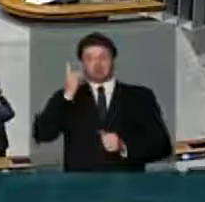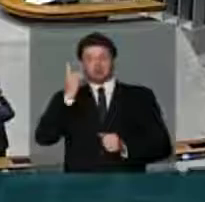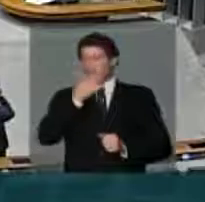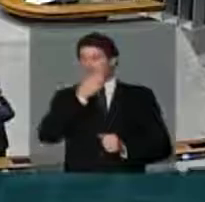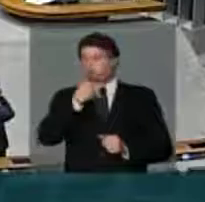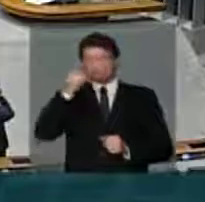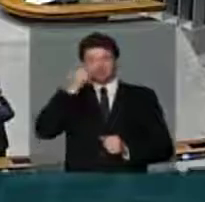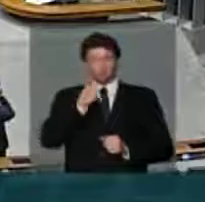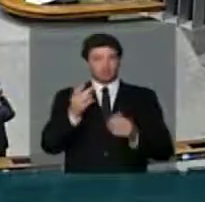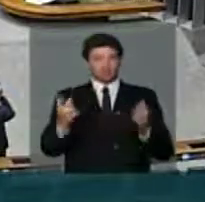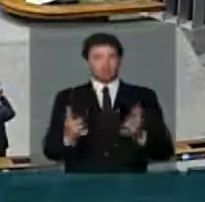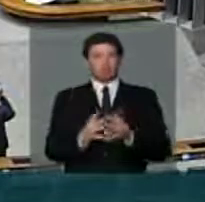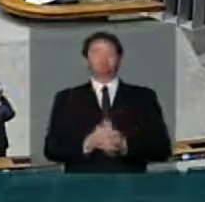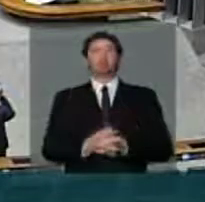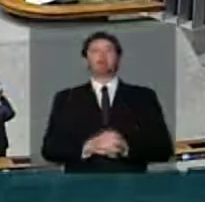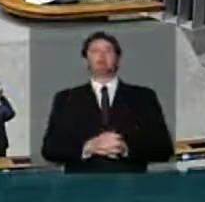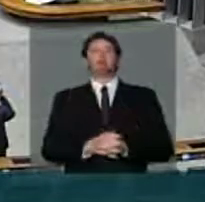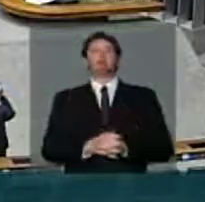senhoras deputados,